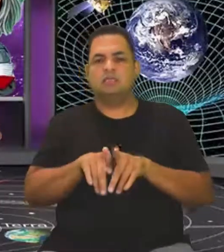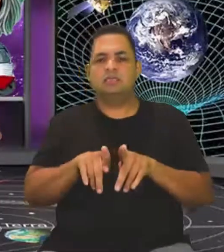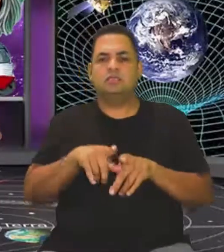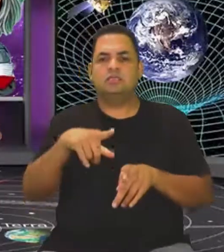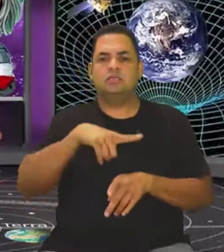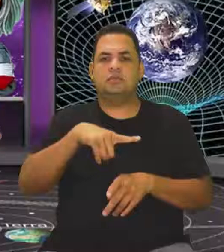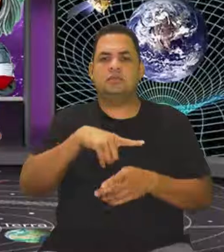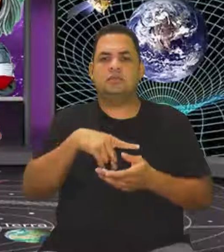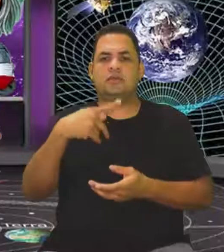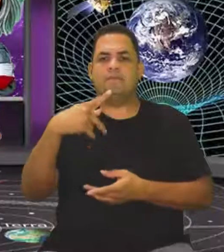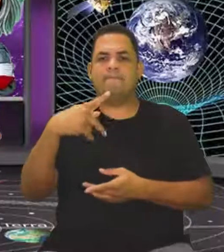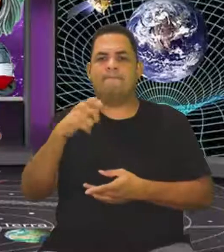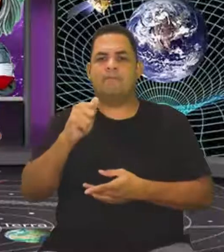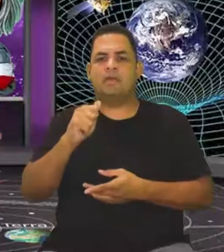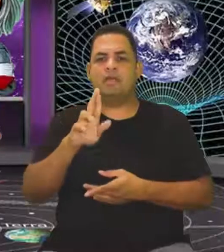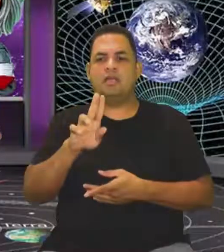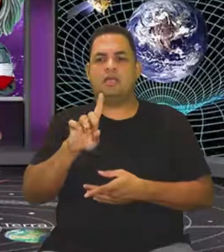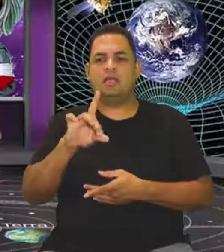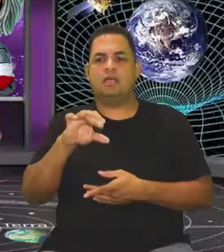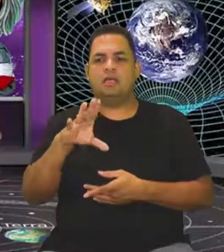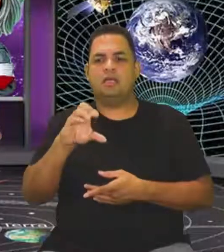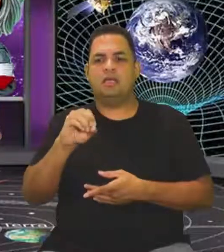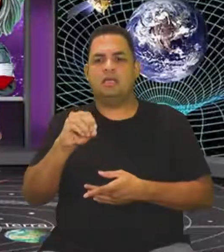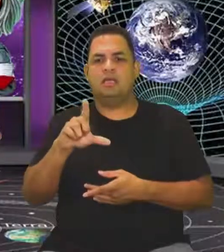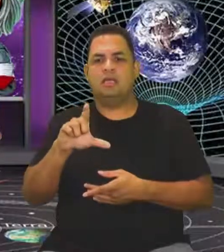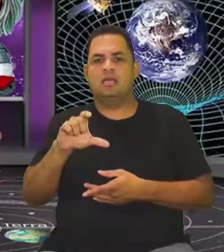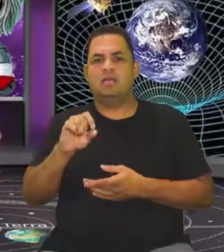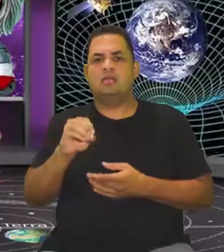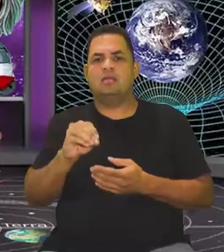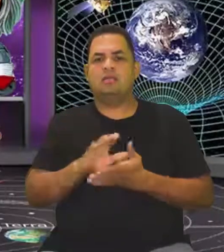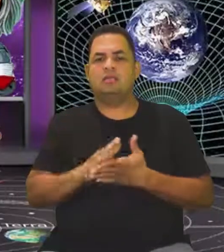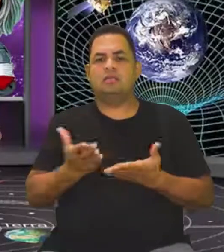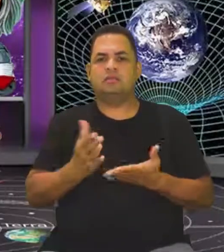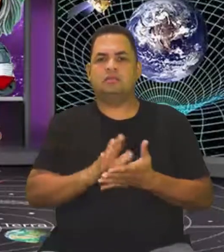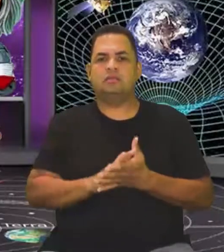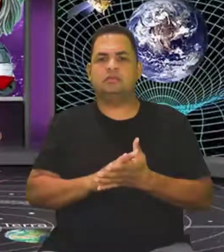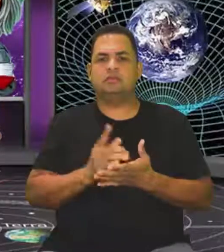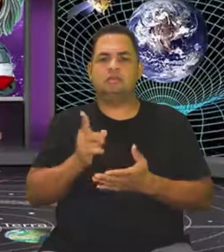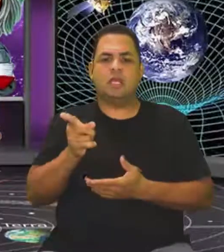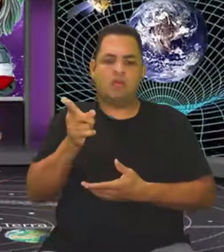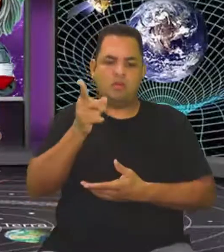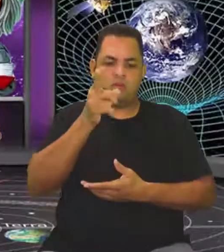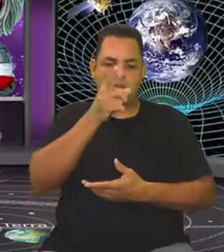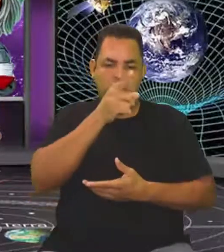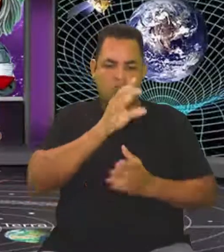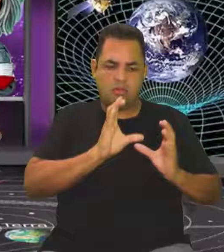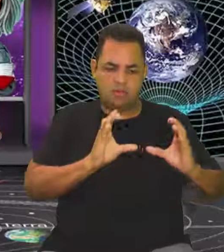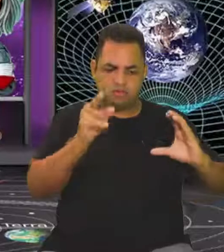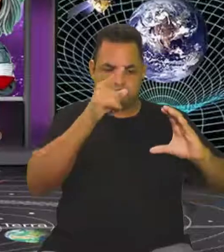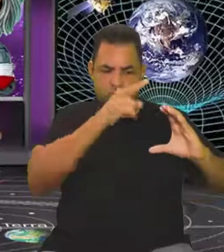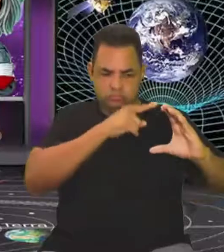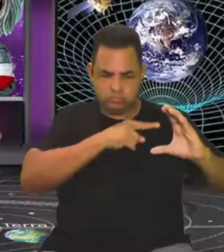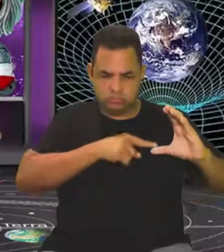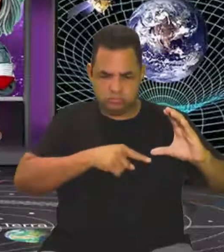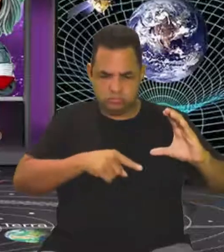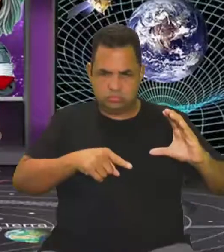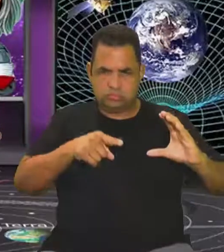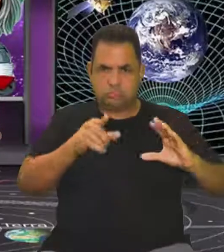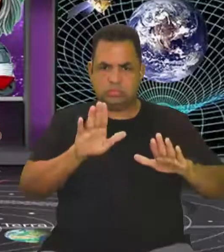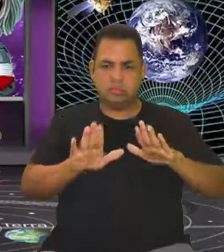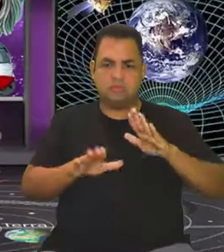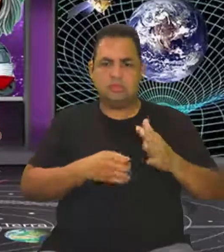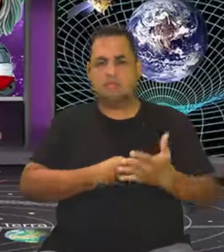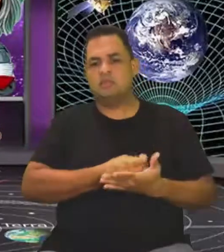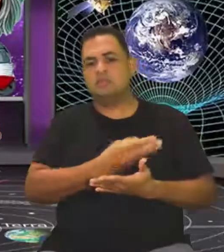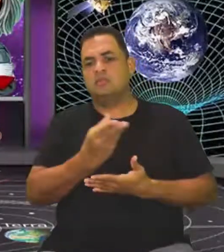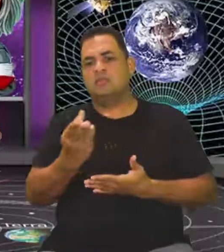paralelo, certo? Nós vimos lá que na associação em série, a corrente ela passa por todo o circuito e dependendo da